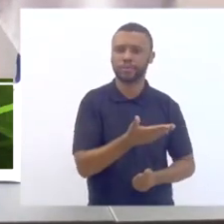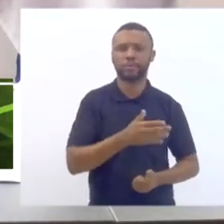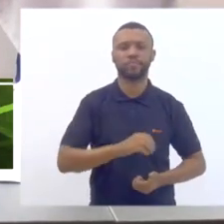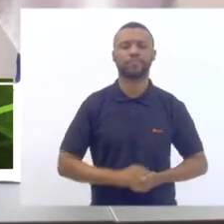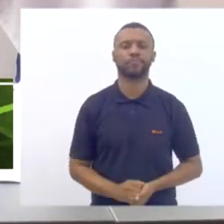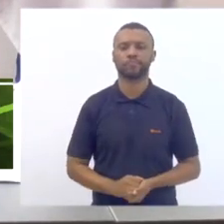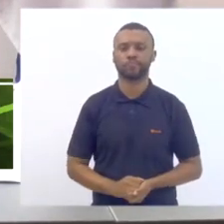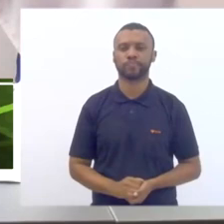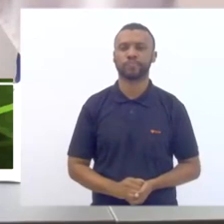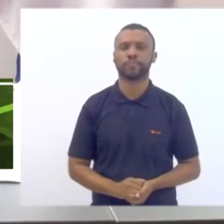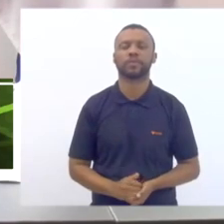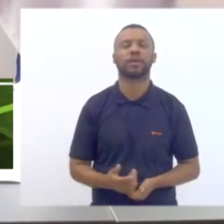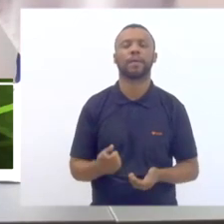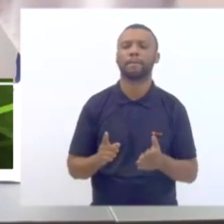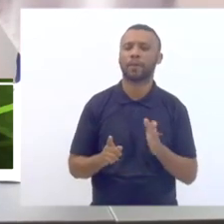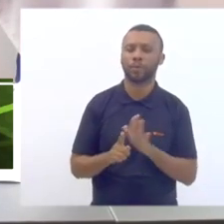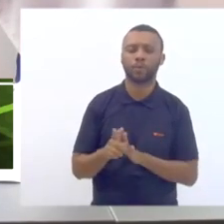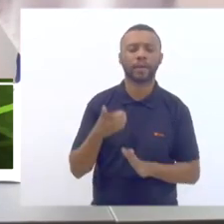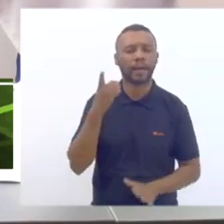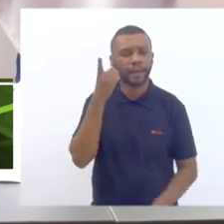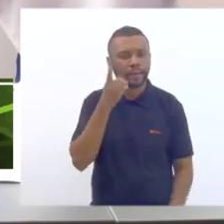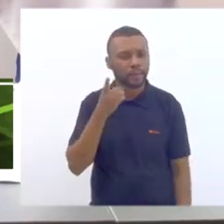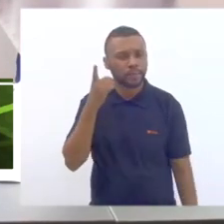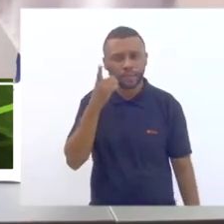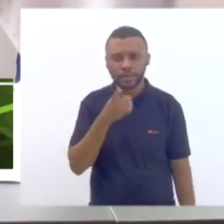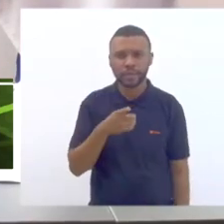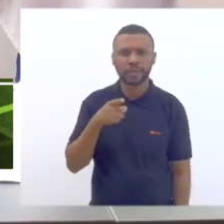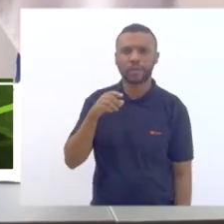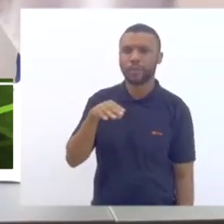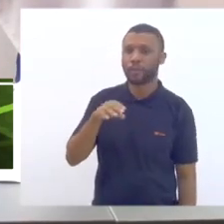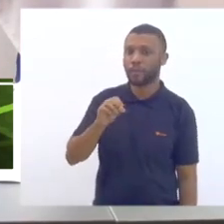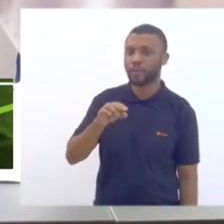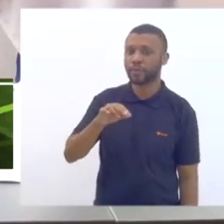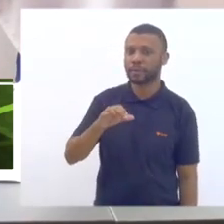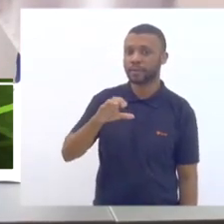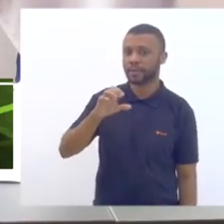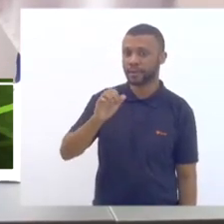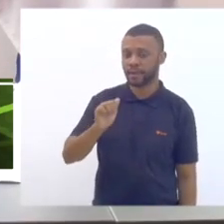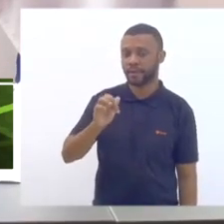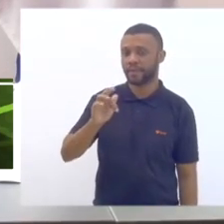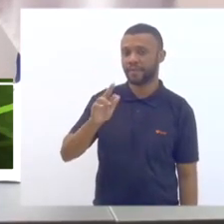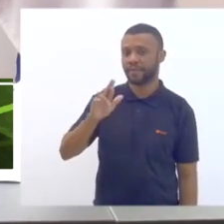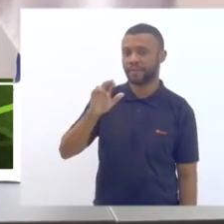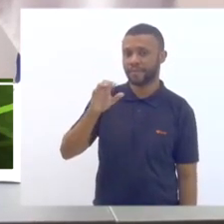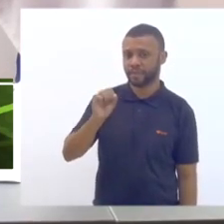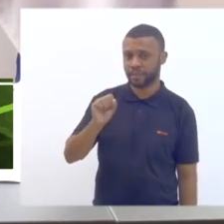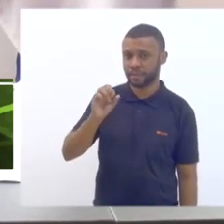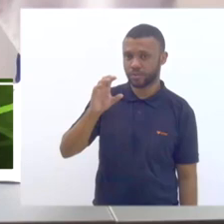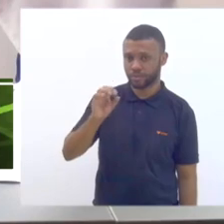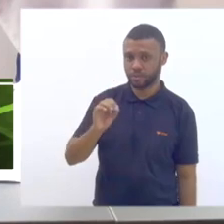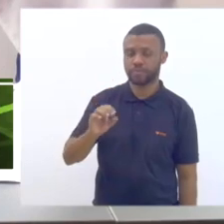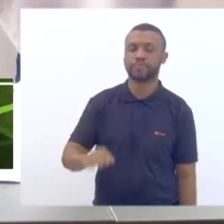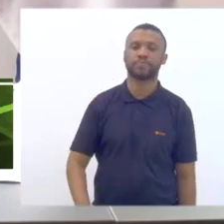Como vota agora a deputada Mônica Francisco?